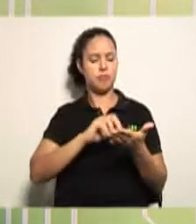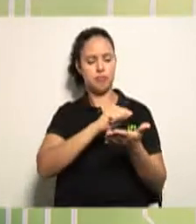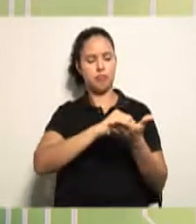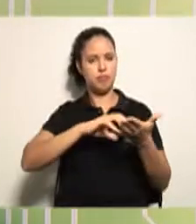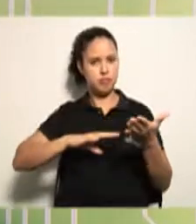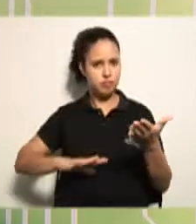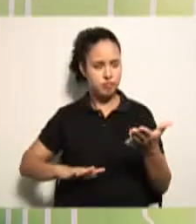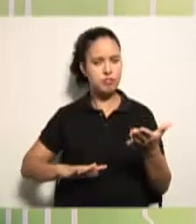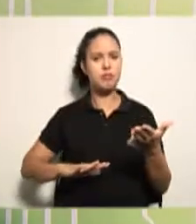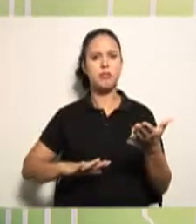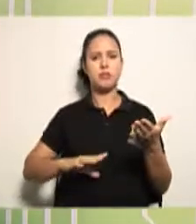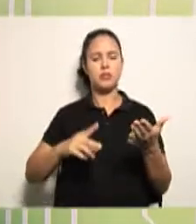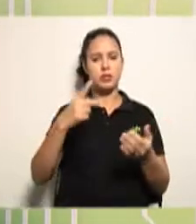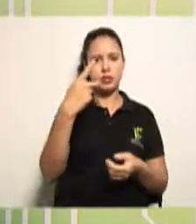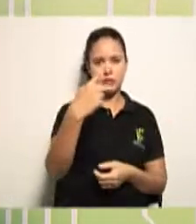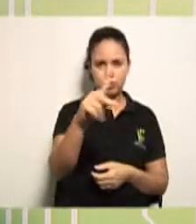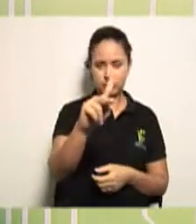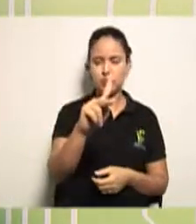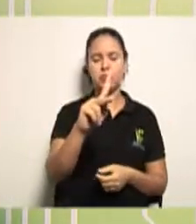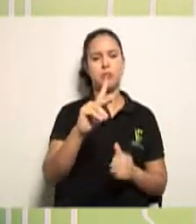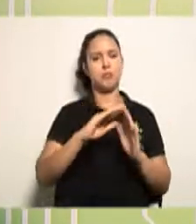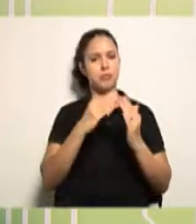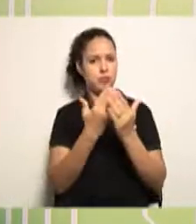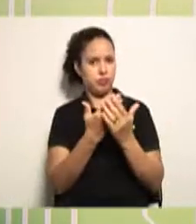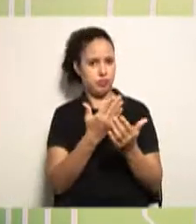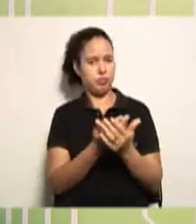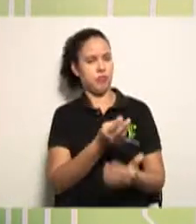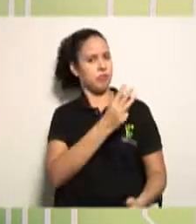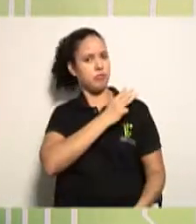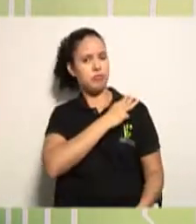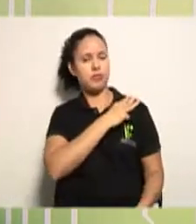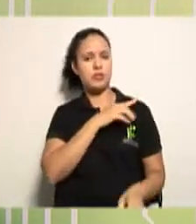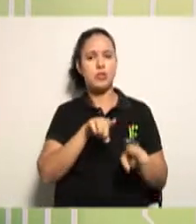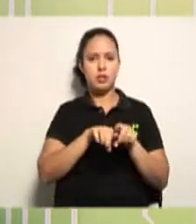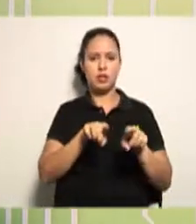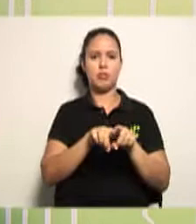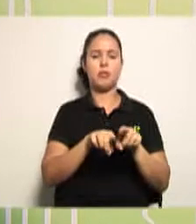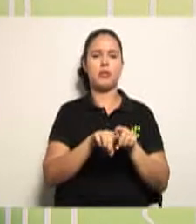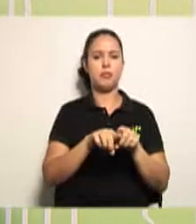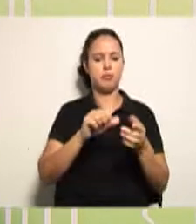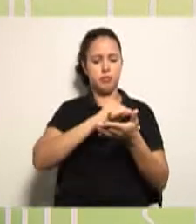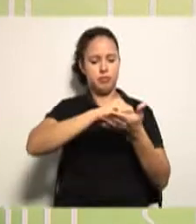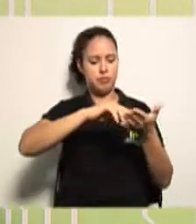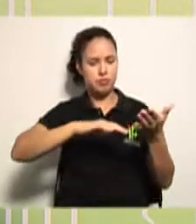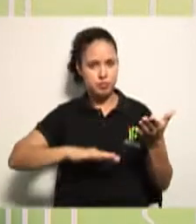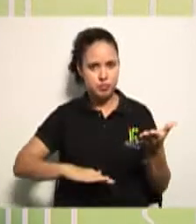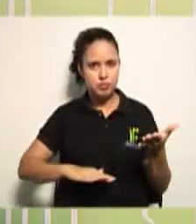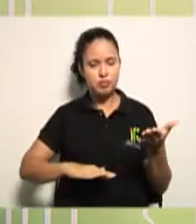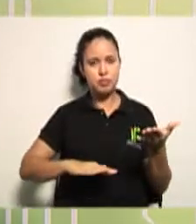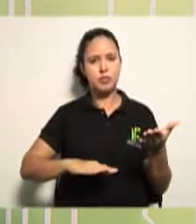disciplinas normais do ensino médio. Você vai precisar de administrar o seu tempo para realizar as atividades